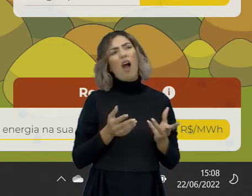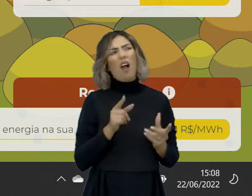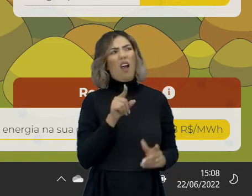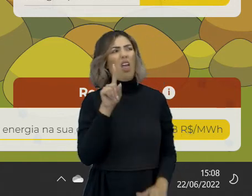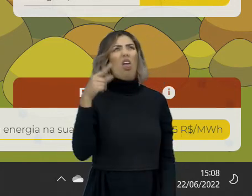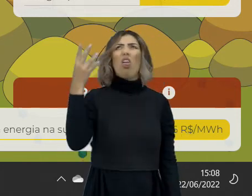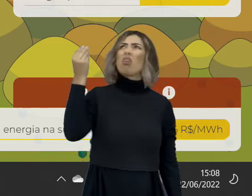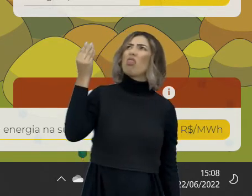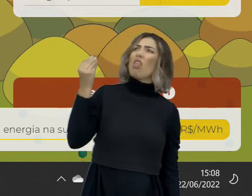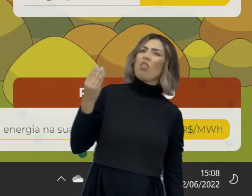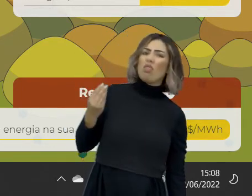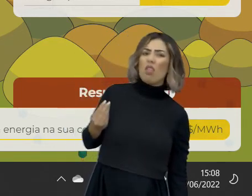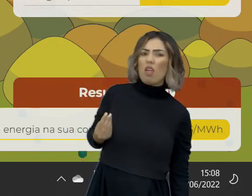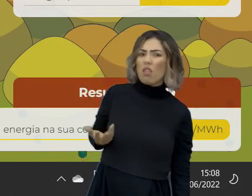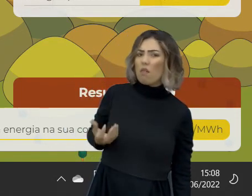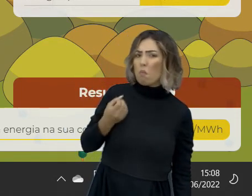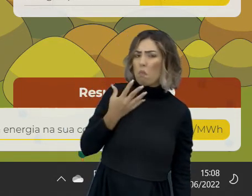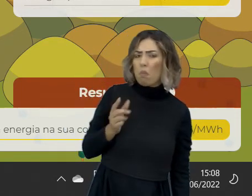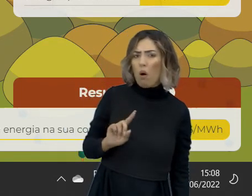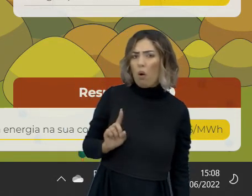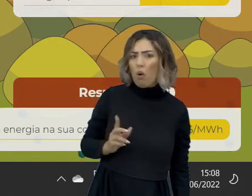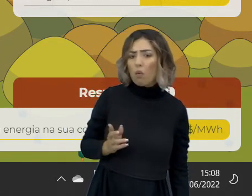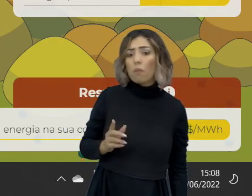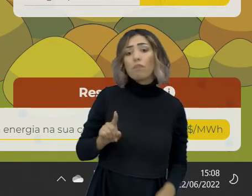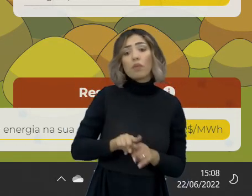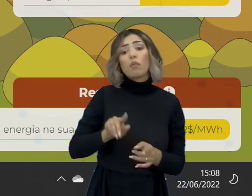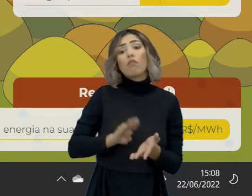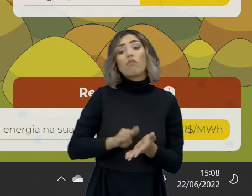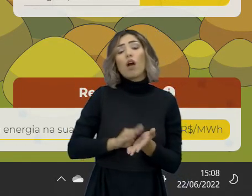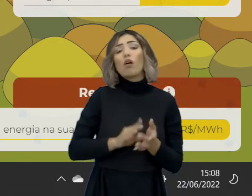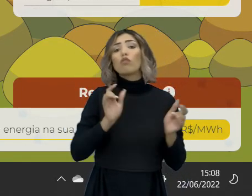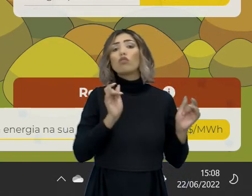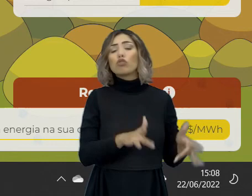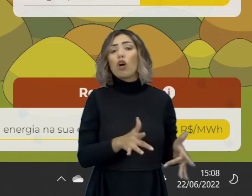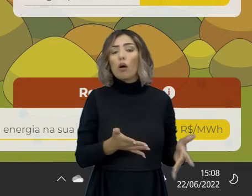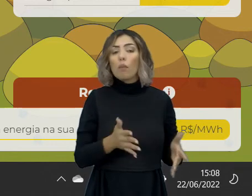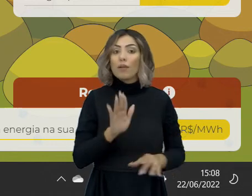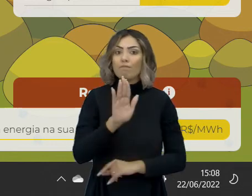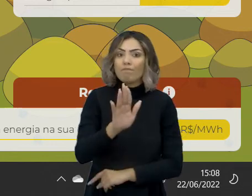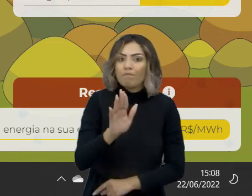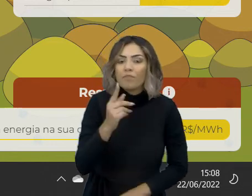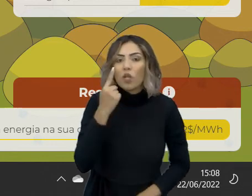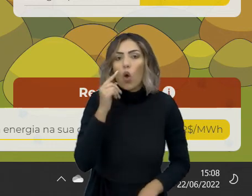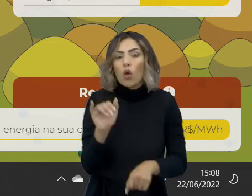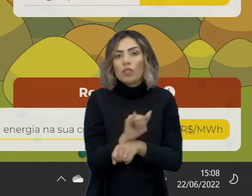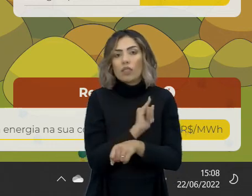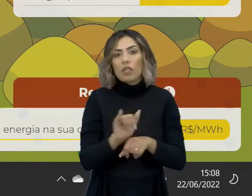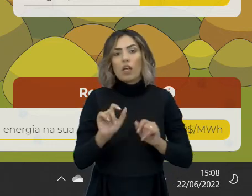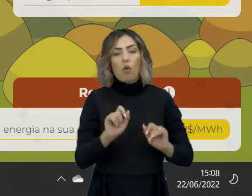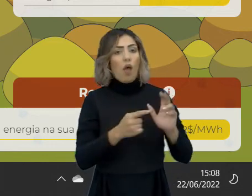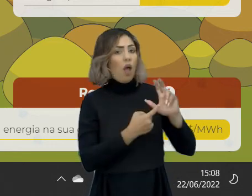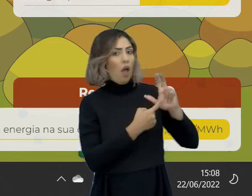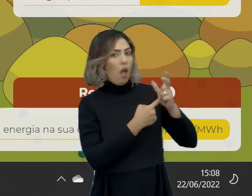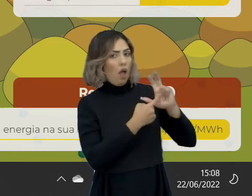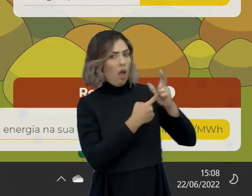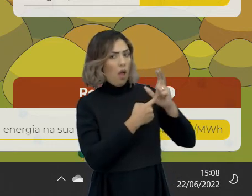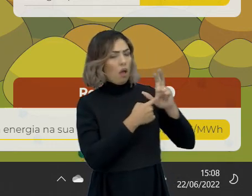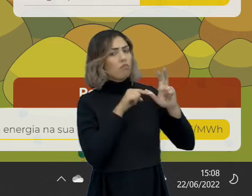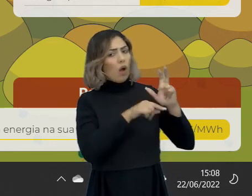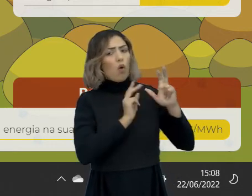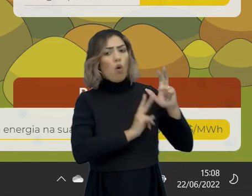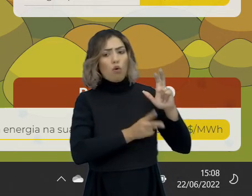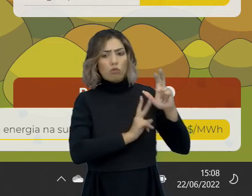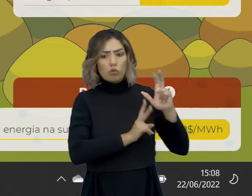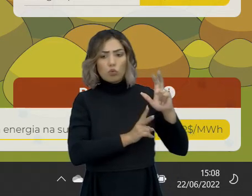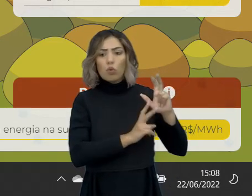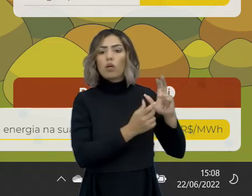2. As que estão sobrando, então, 5% tá sobrando ainda aí. Vamos fazer o seguinte, vamos deixar as hidrelétricas como estão, 60%. Porque